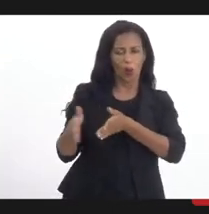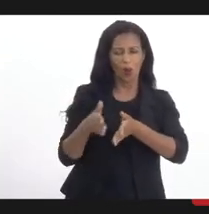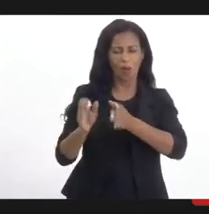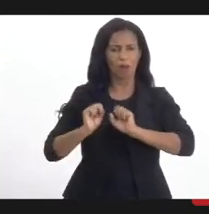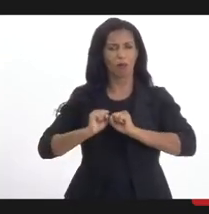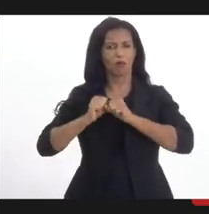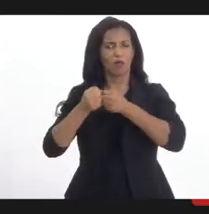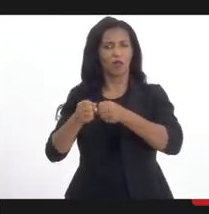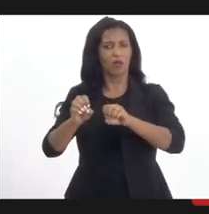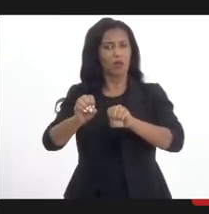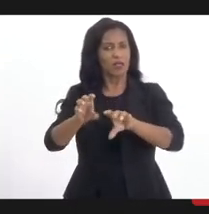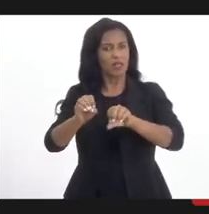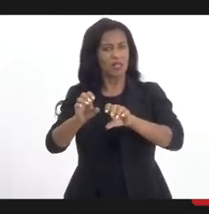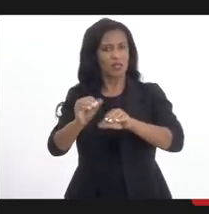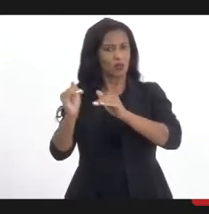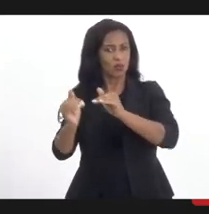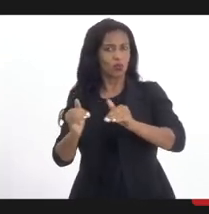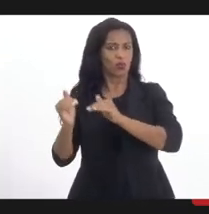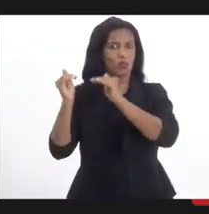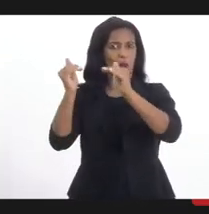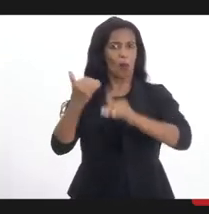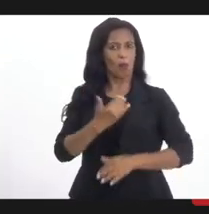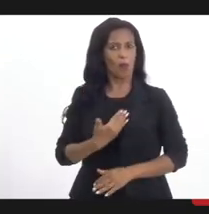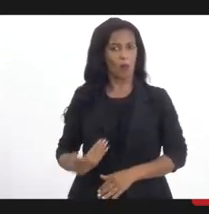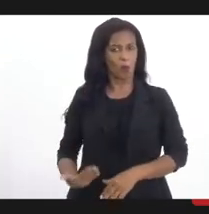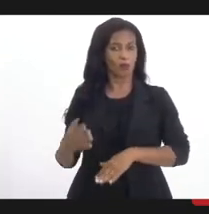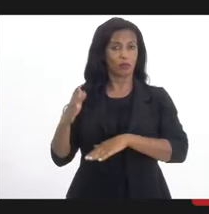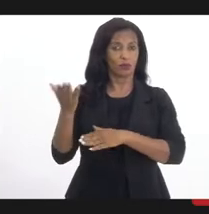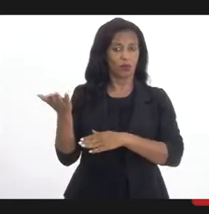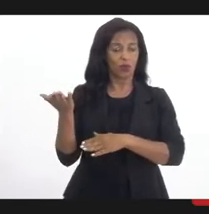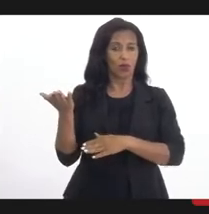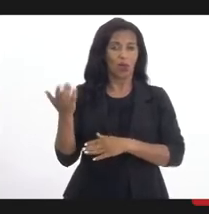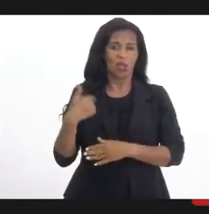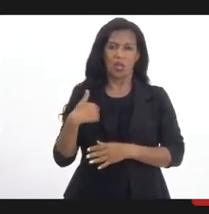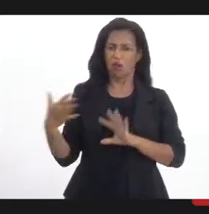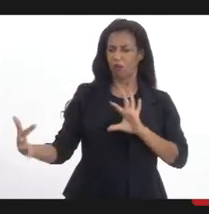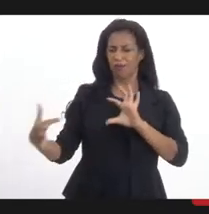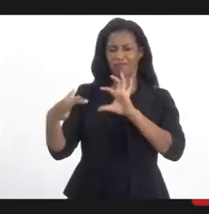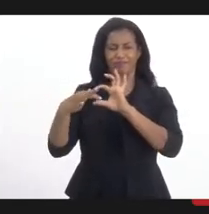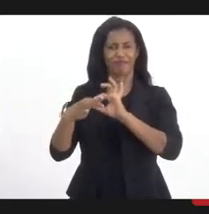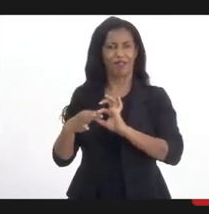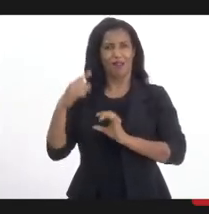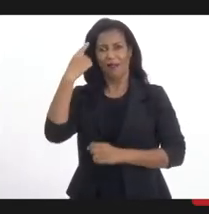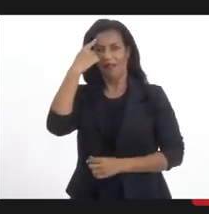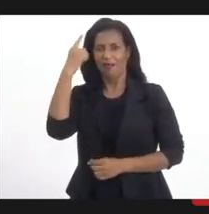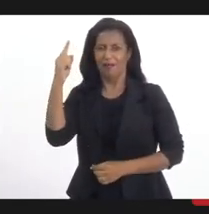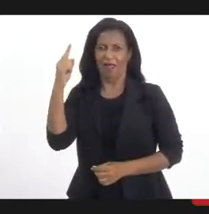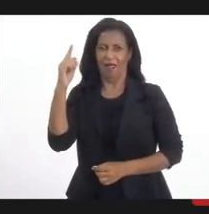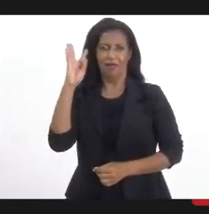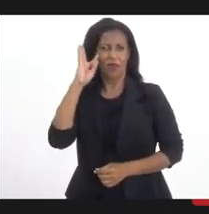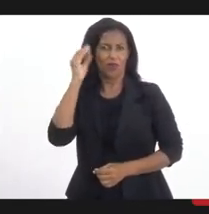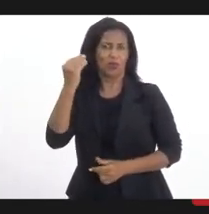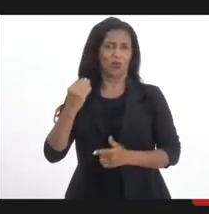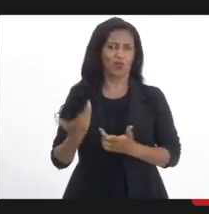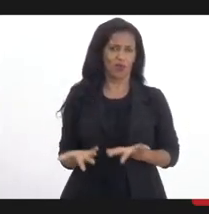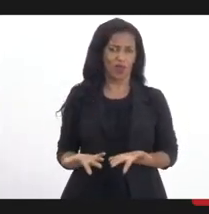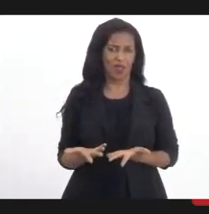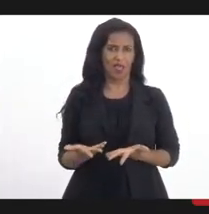superior público estadual na Zona Oeste da cidade do Rio de Janeiro, eu não me associo à ideia de que a solução para isso